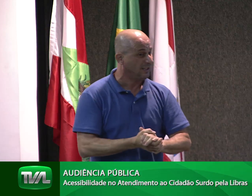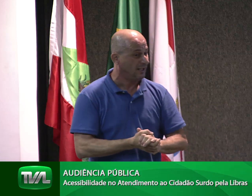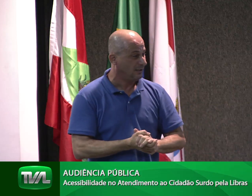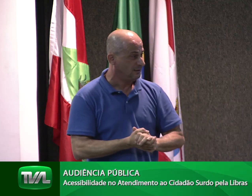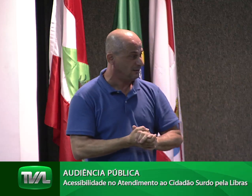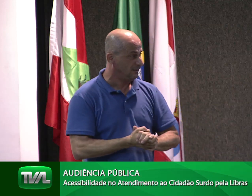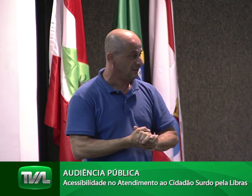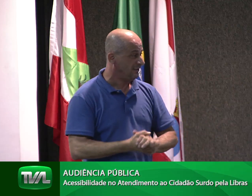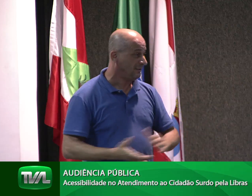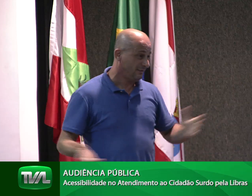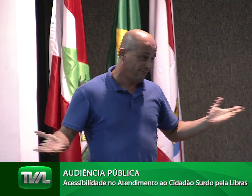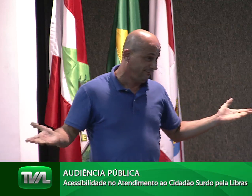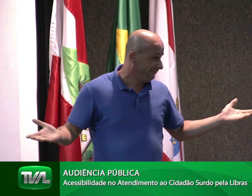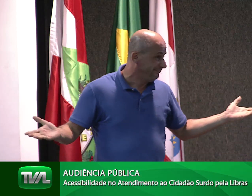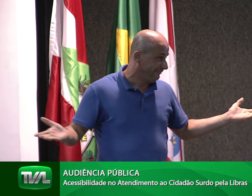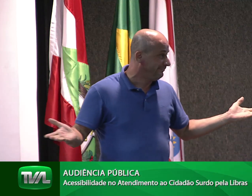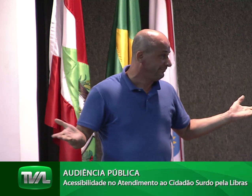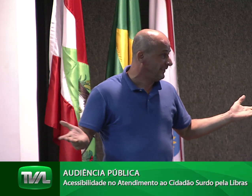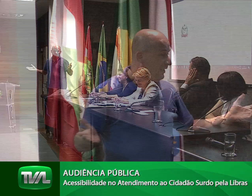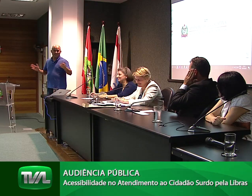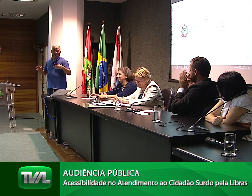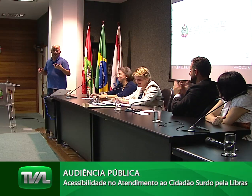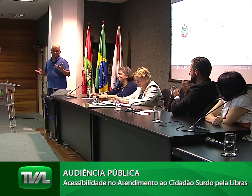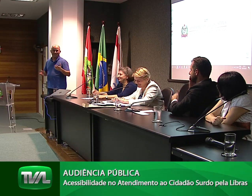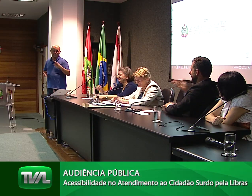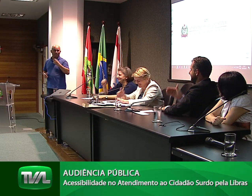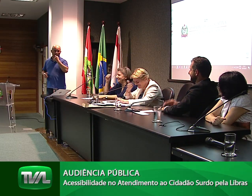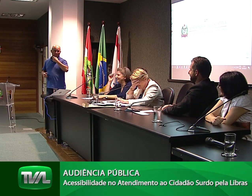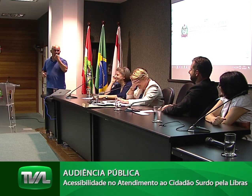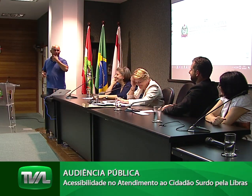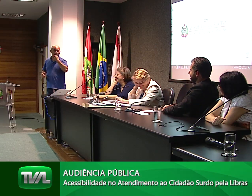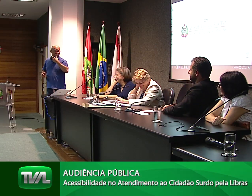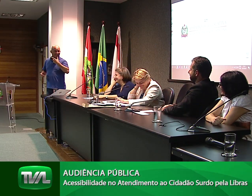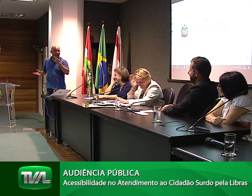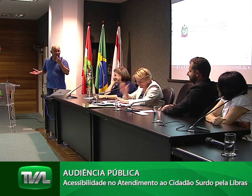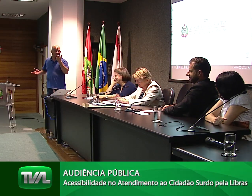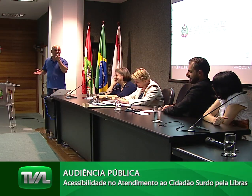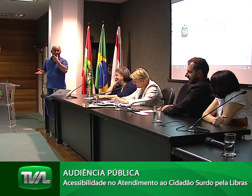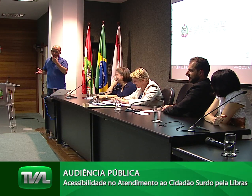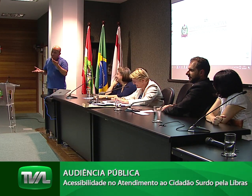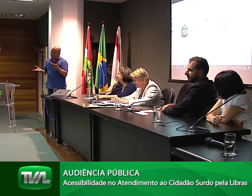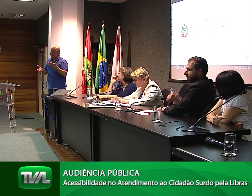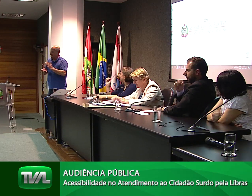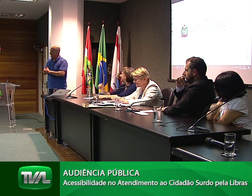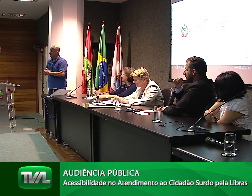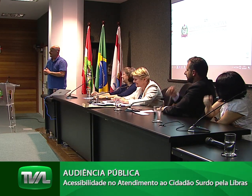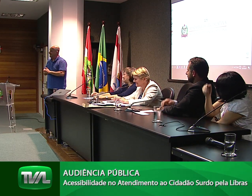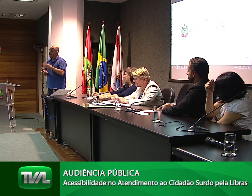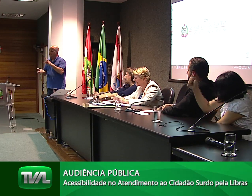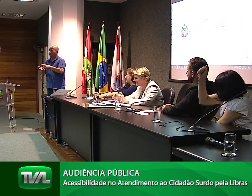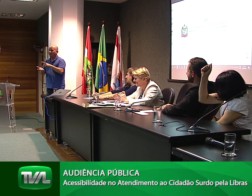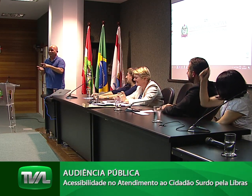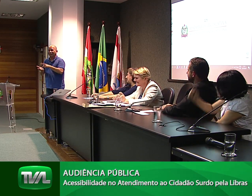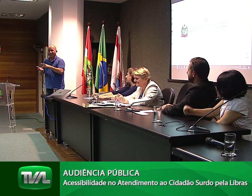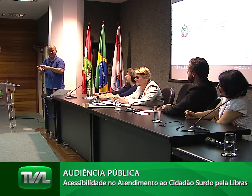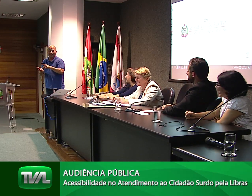ele não valoriza. E aí? Parece piada,